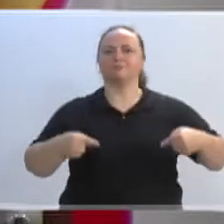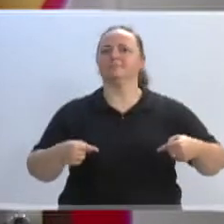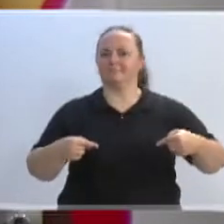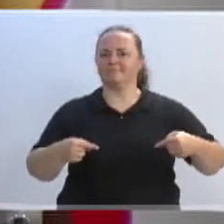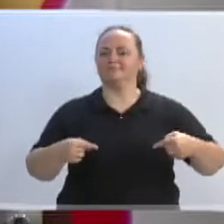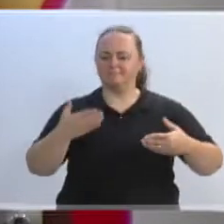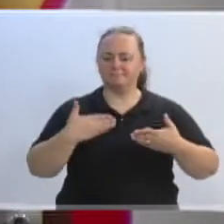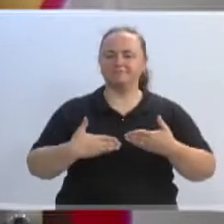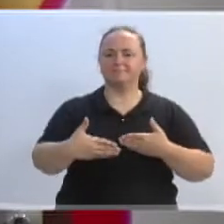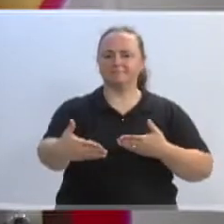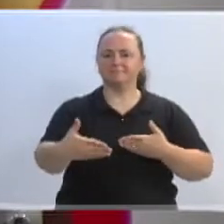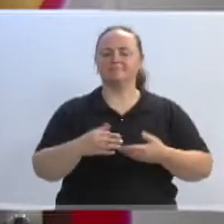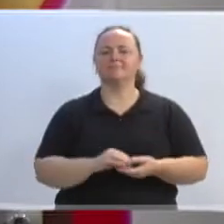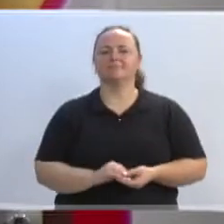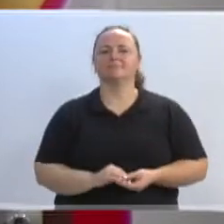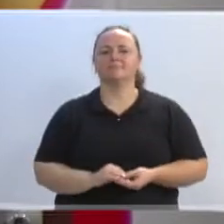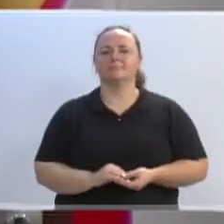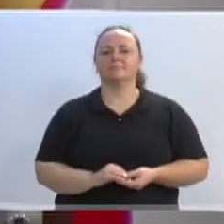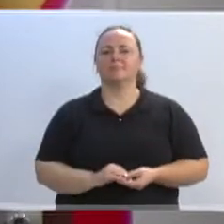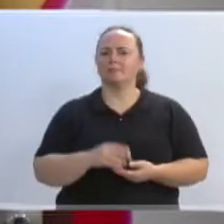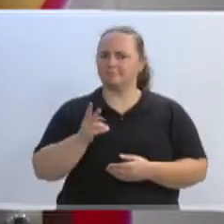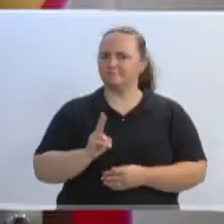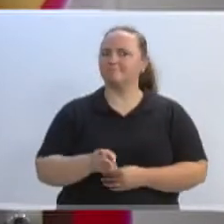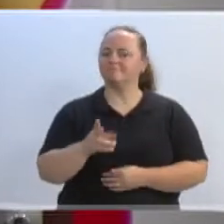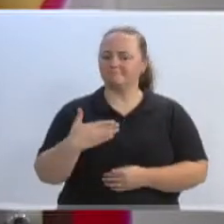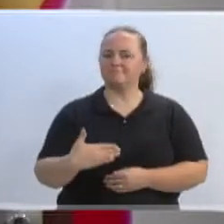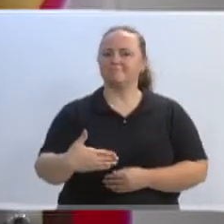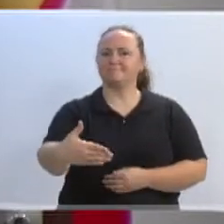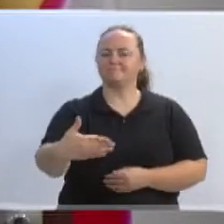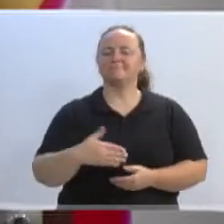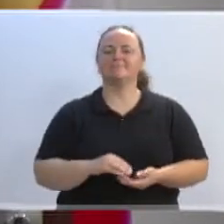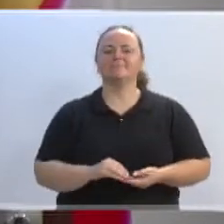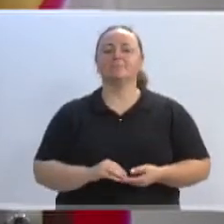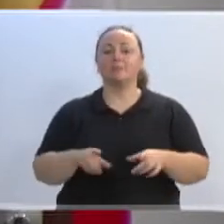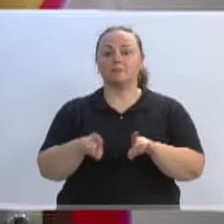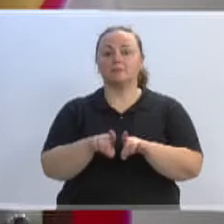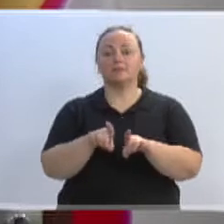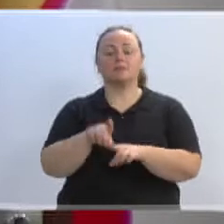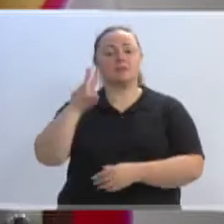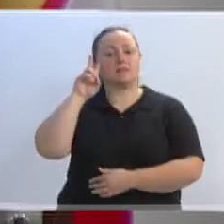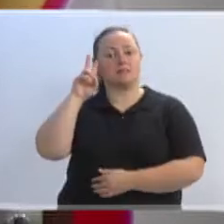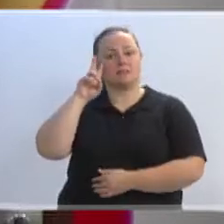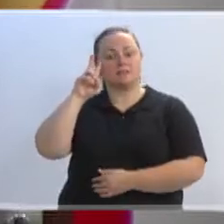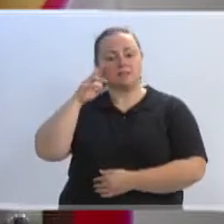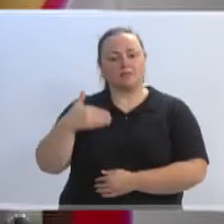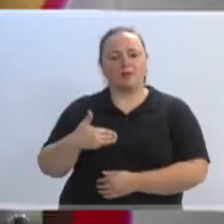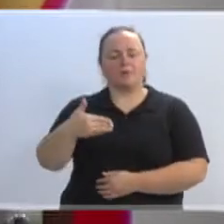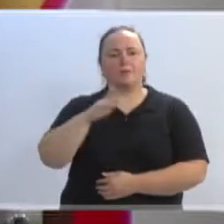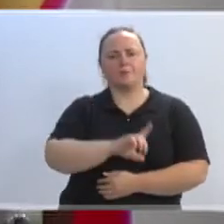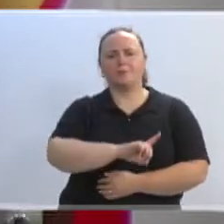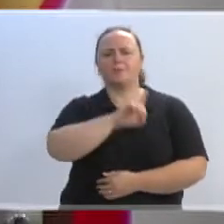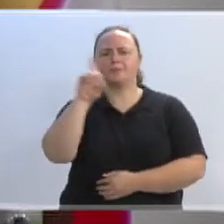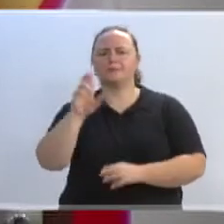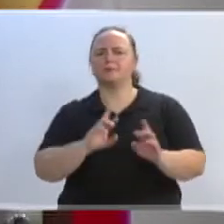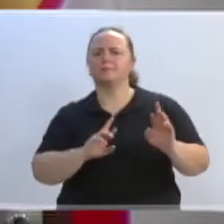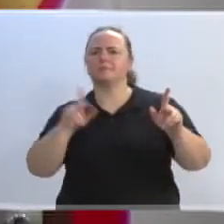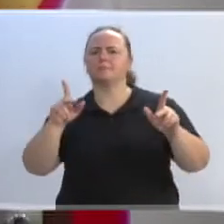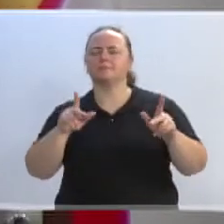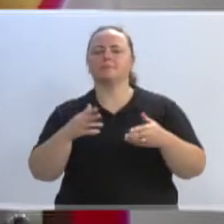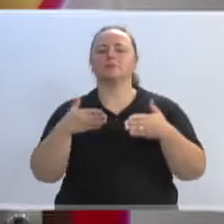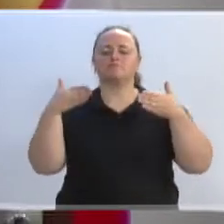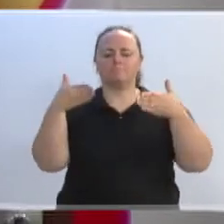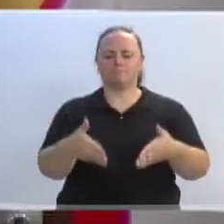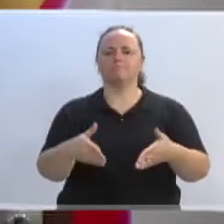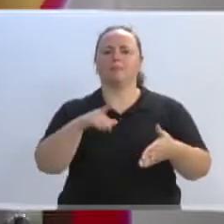embalou, agora com certeza vai longe, no nosso Galegão, às 19h. E na segunda-feira, um dia diferente de jogos de futebol no